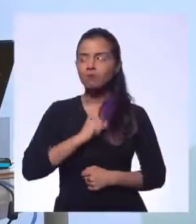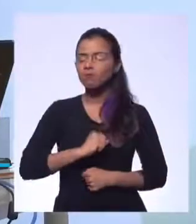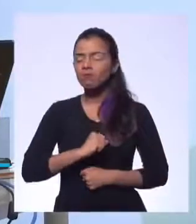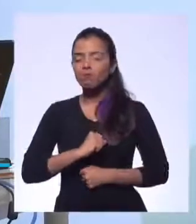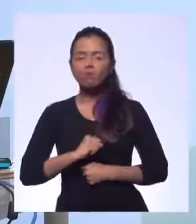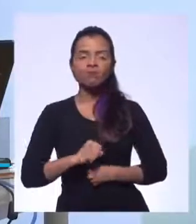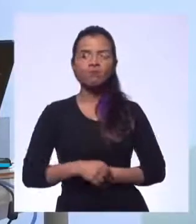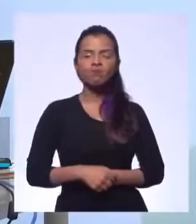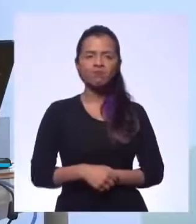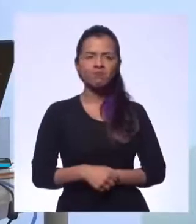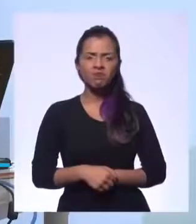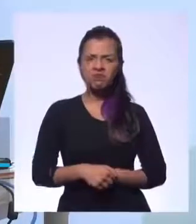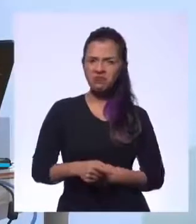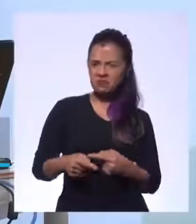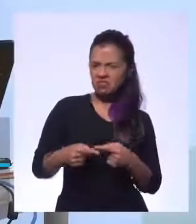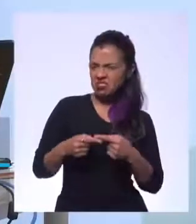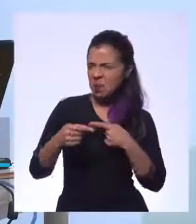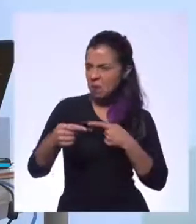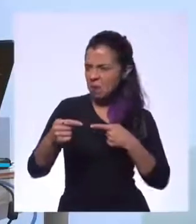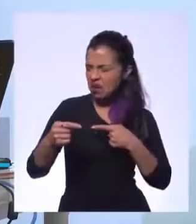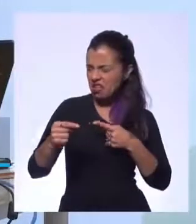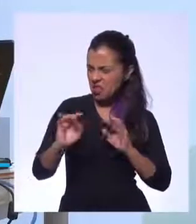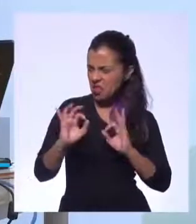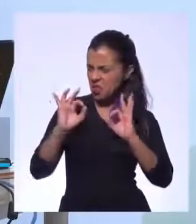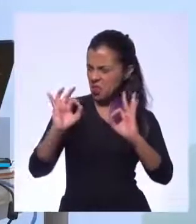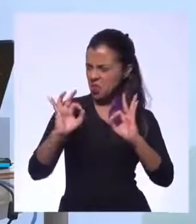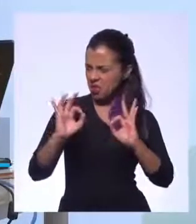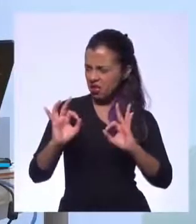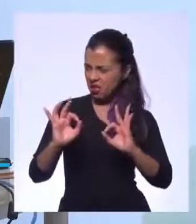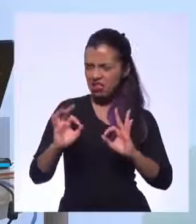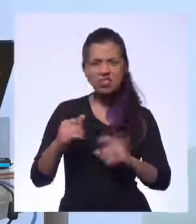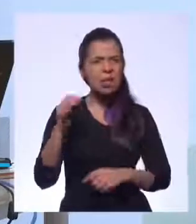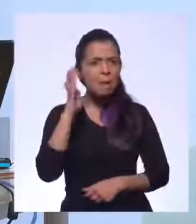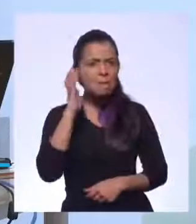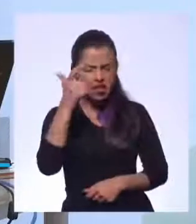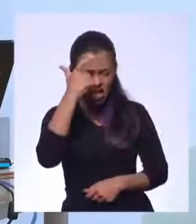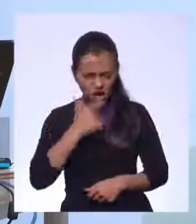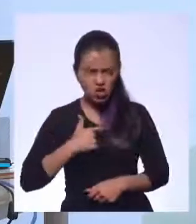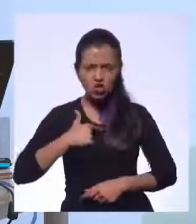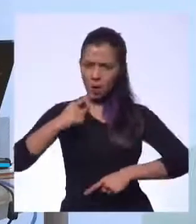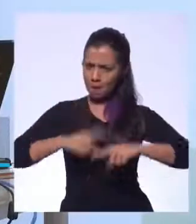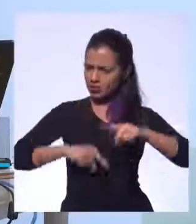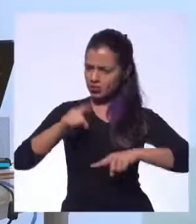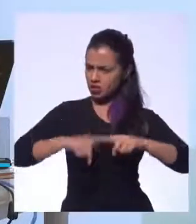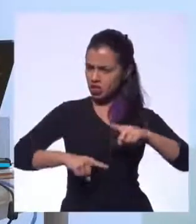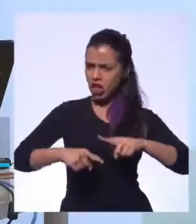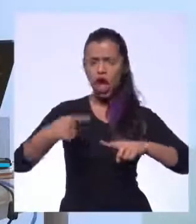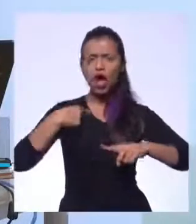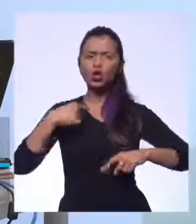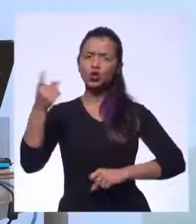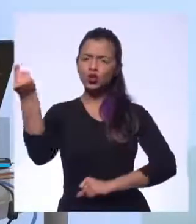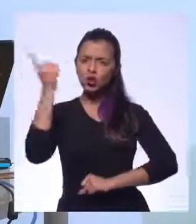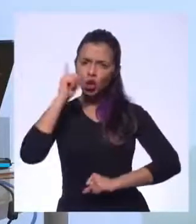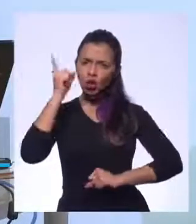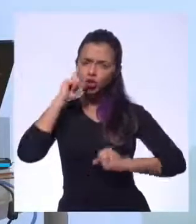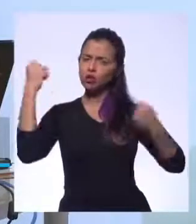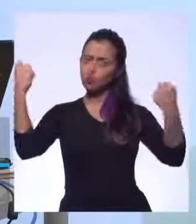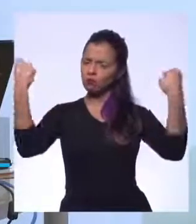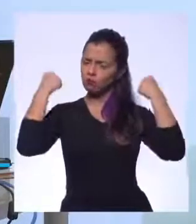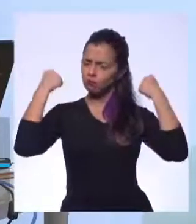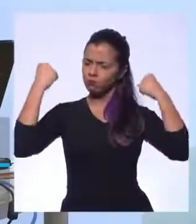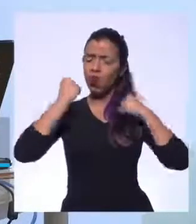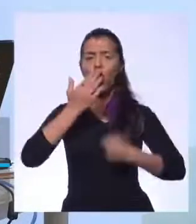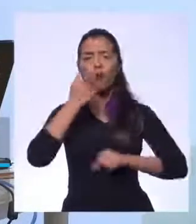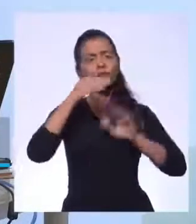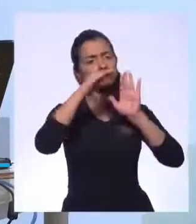indignada. Semaninha de lucro? Tão pensando que eu sou um objeto, é isso? Malho todo dia, faço dieta